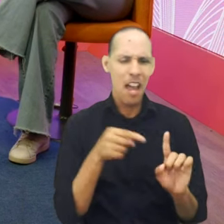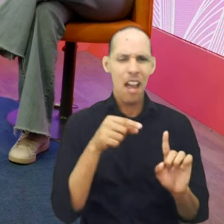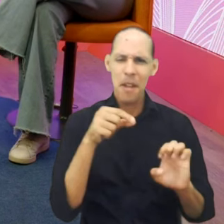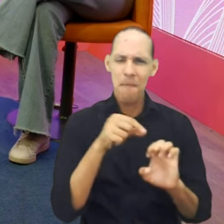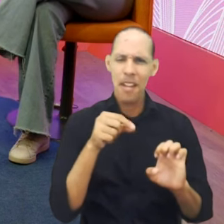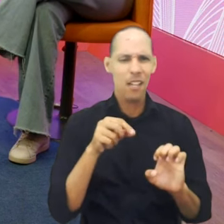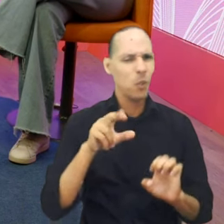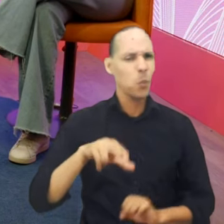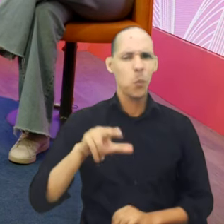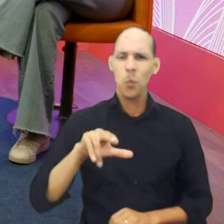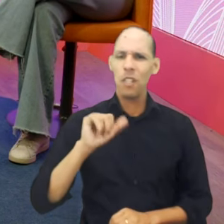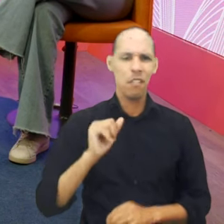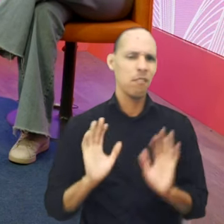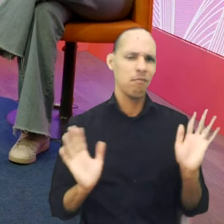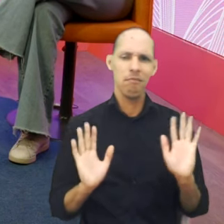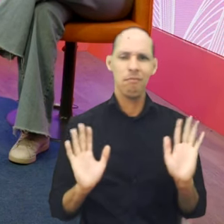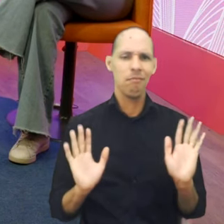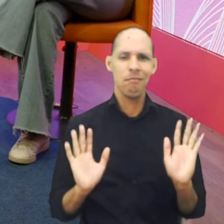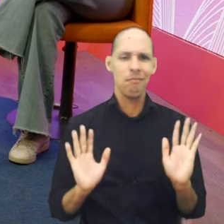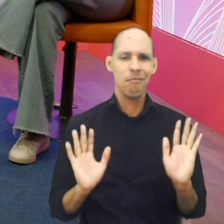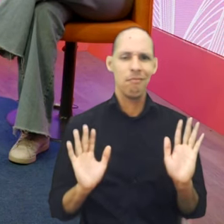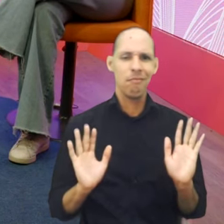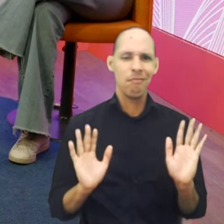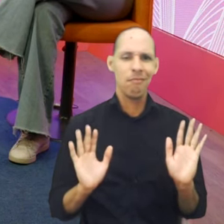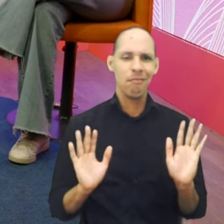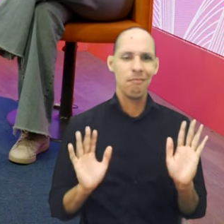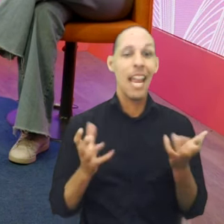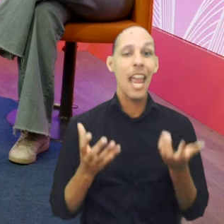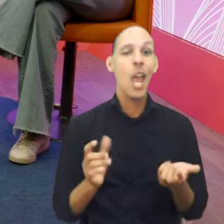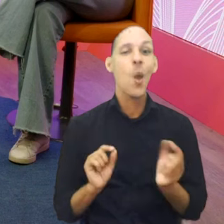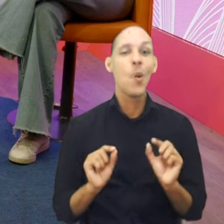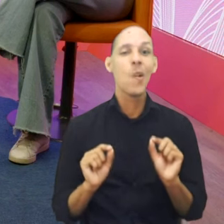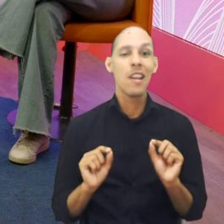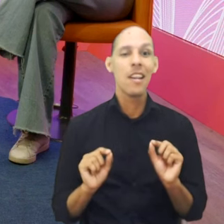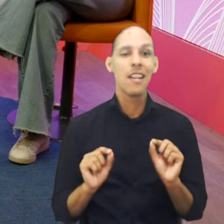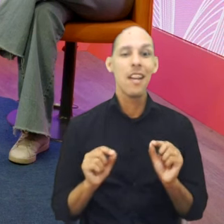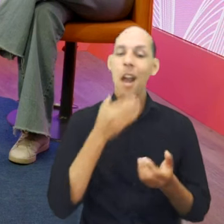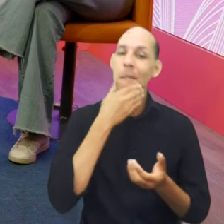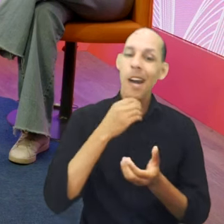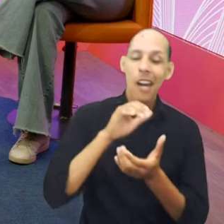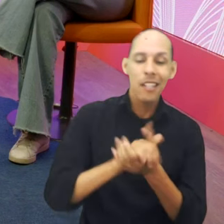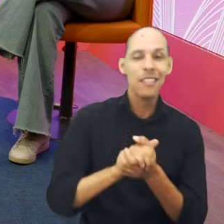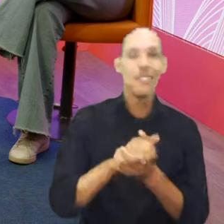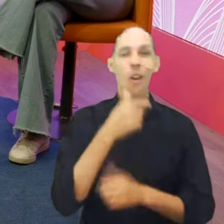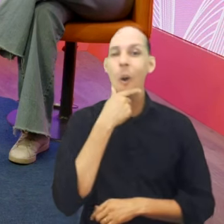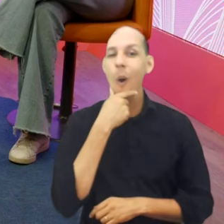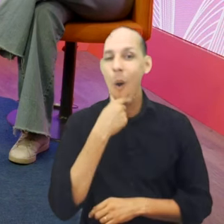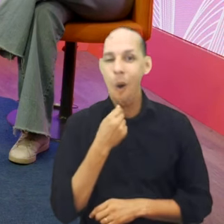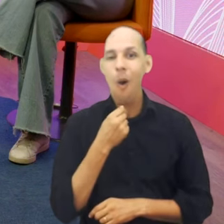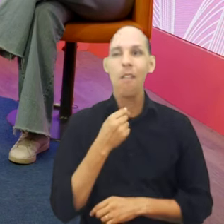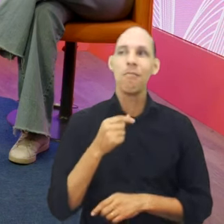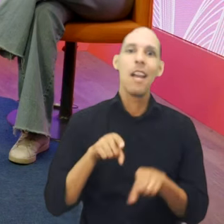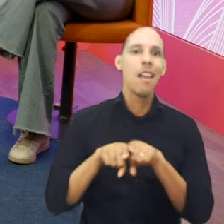para sermos empresárias. Né? Talvez espera-se mais do marido, do homem, do